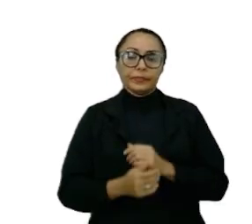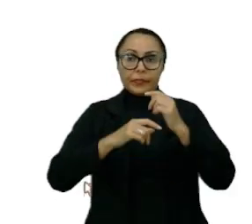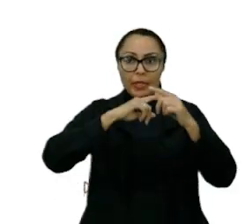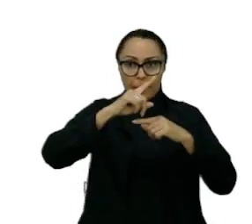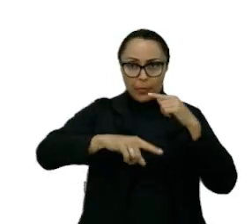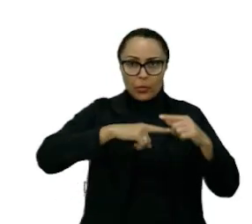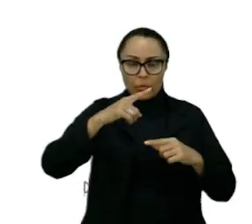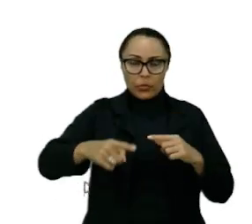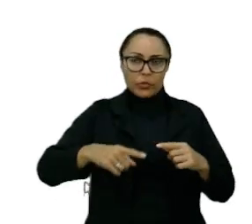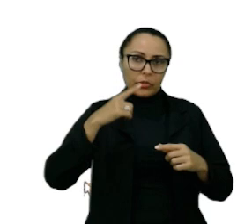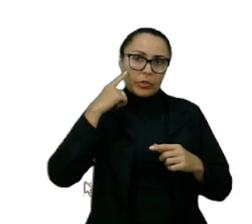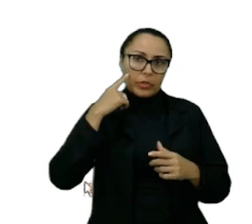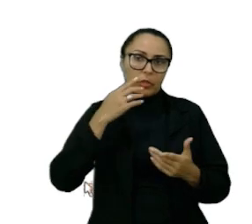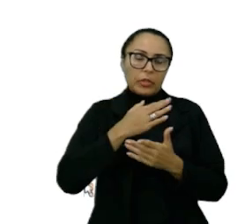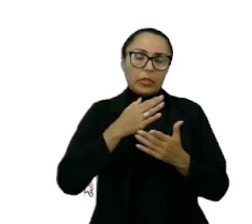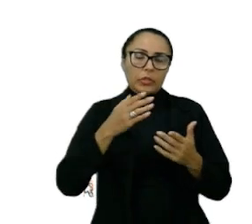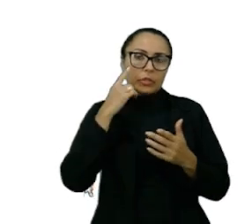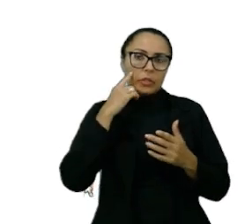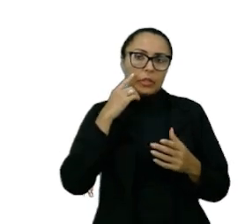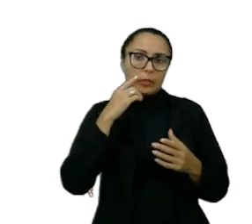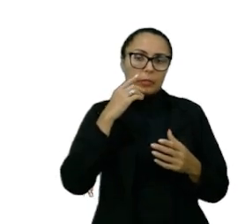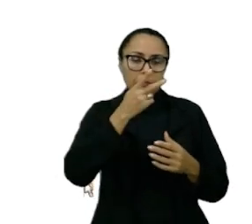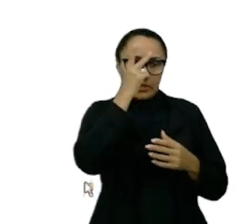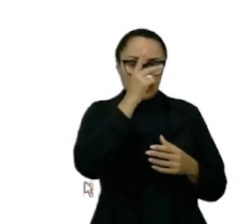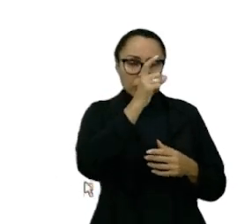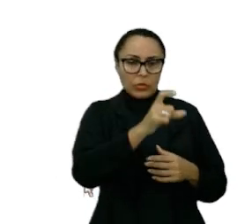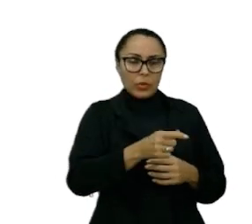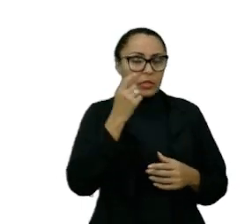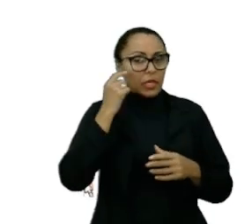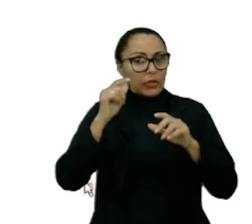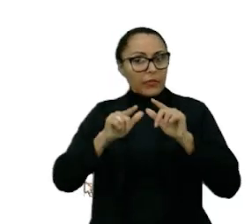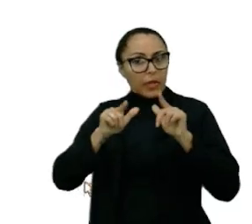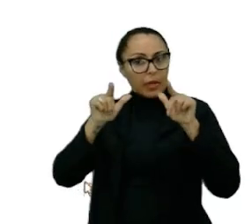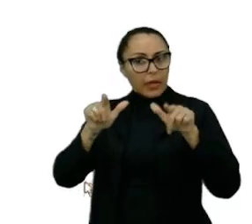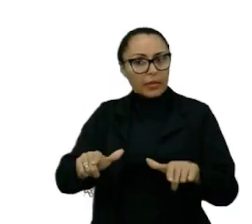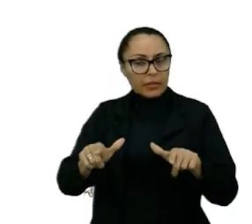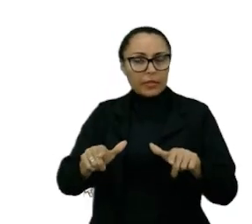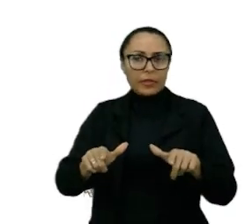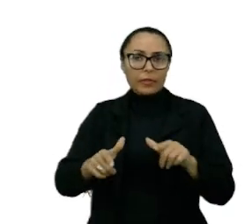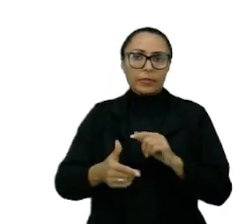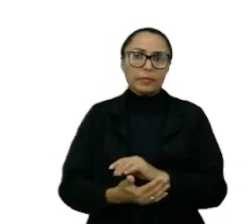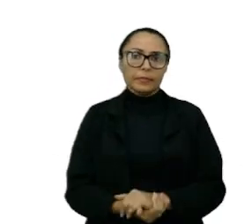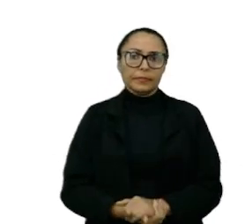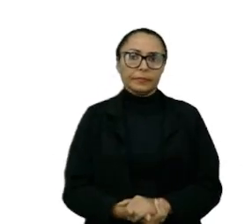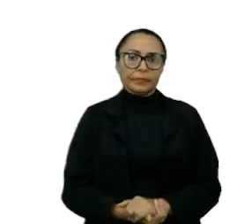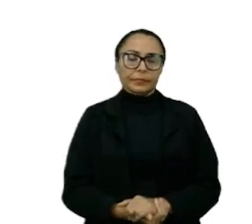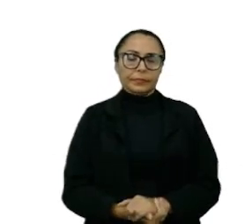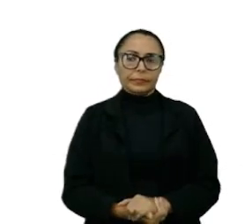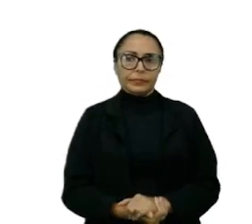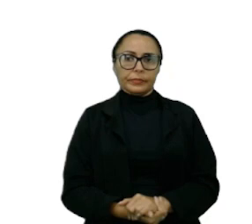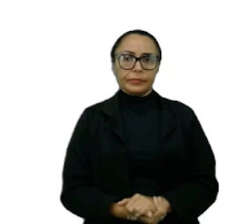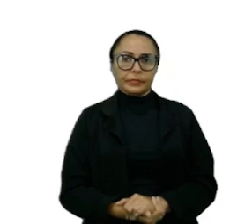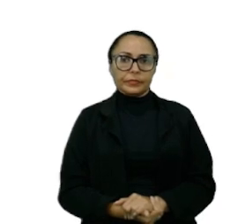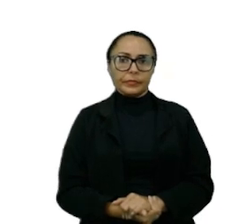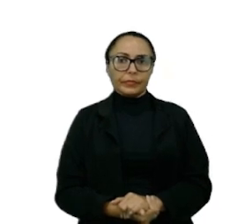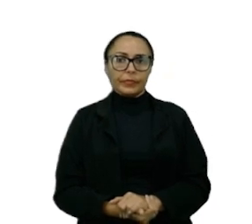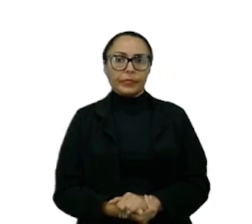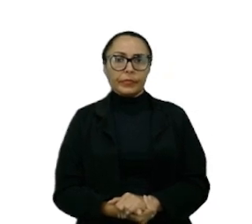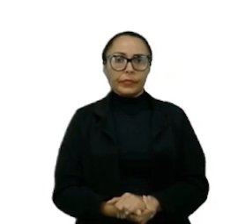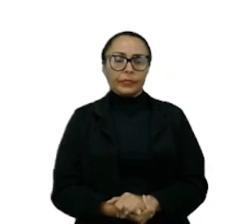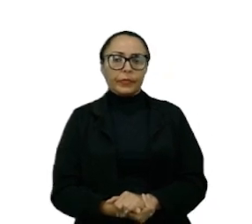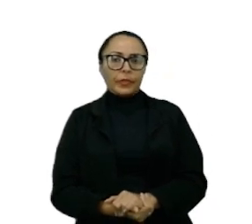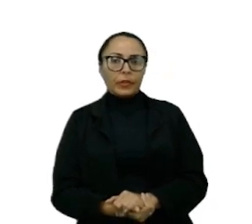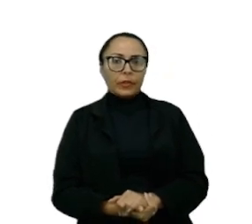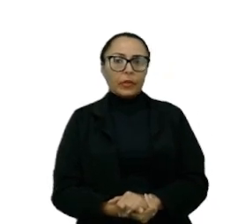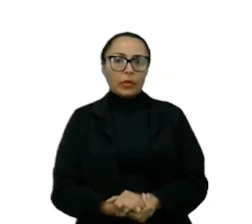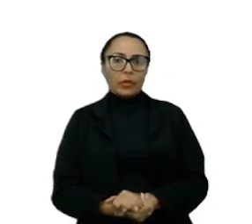da recomendação do auditor, a certificação ela é confirmada. Quando